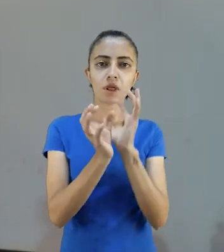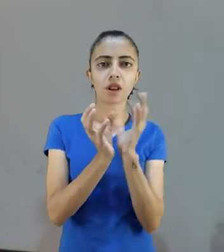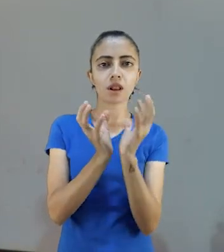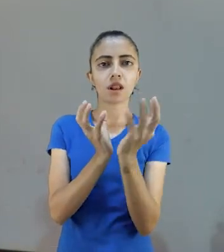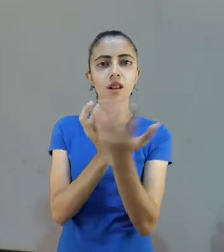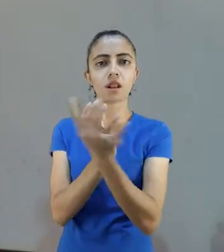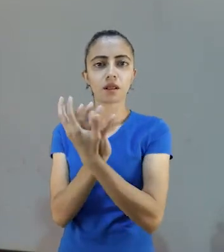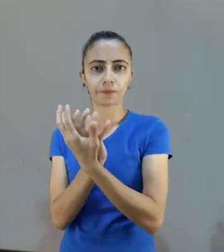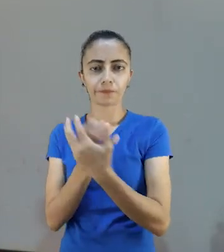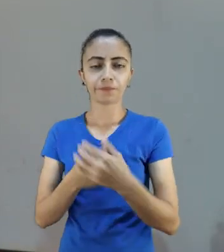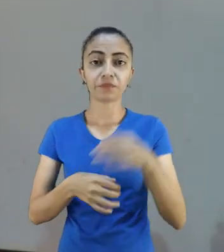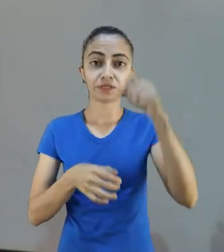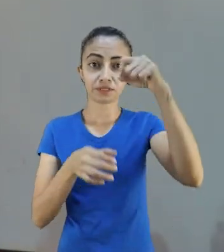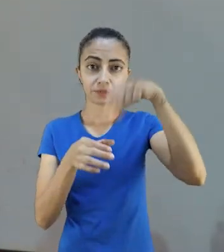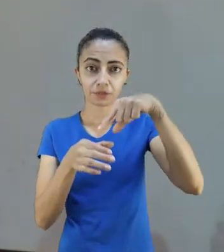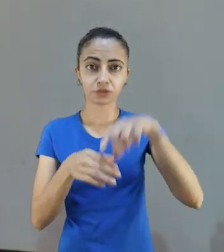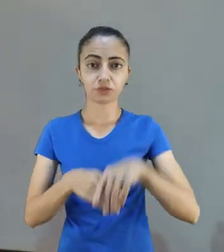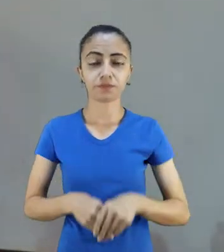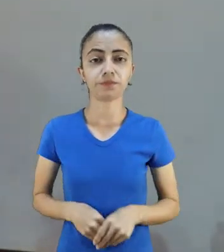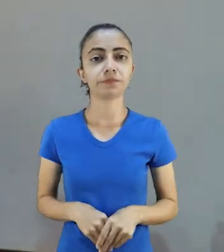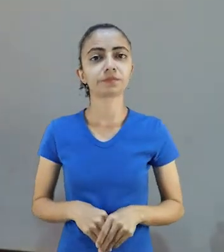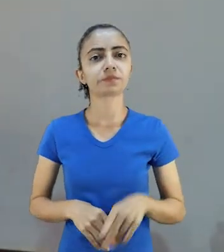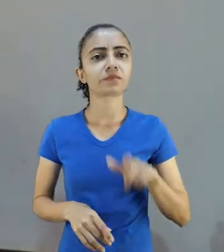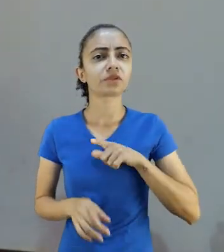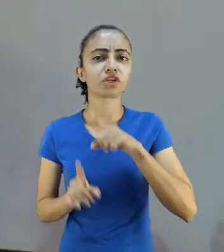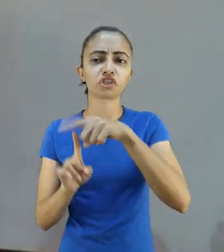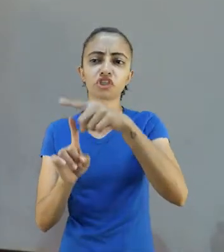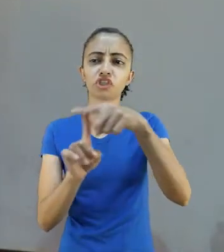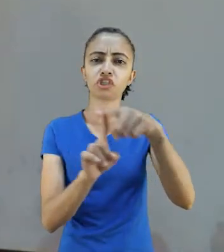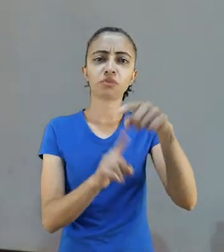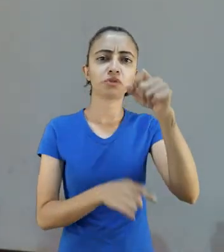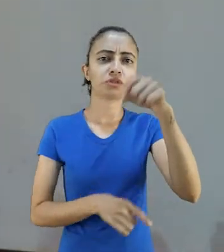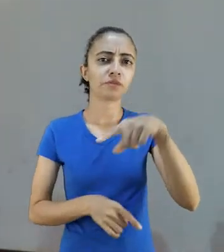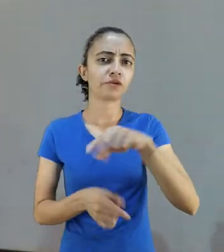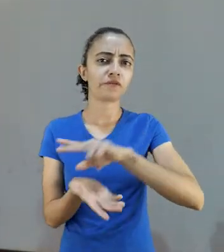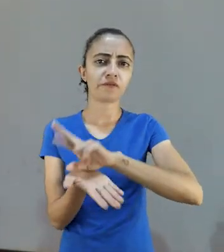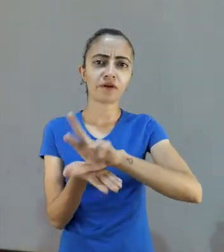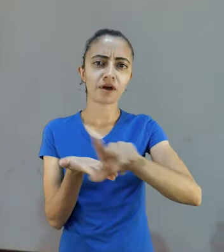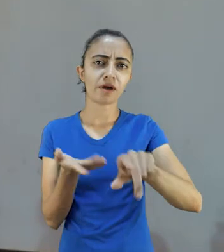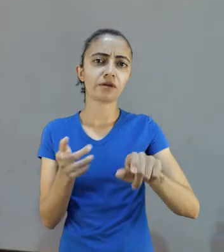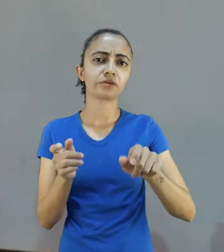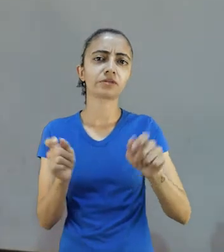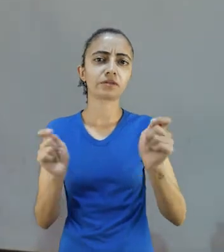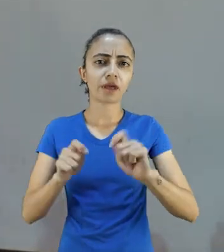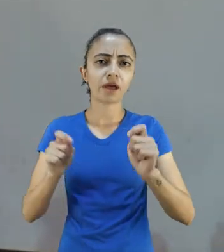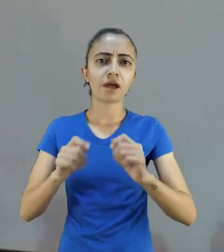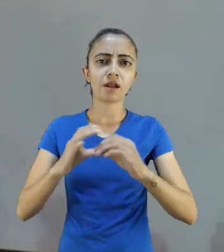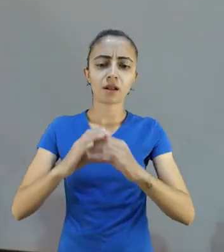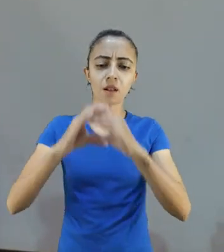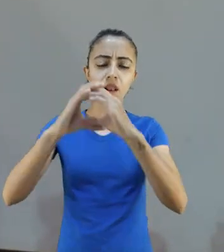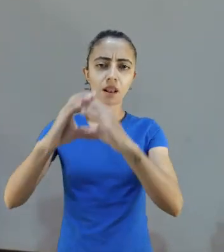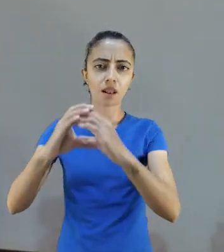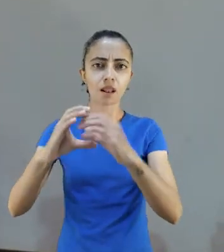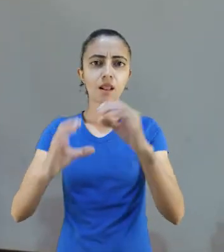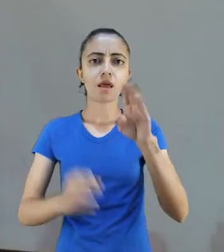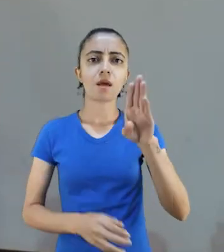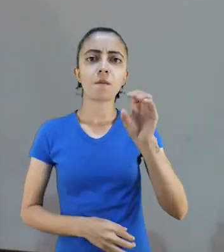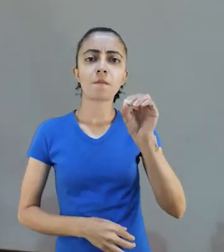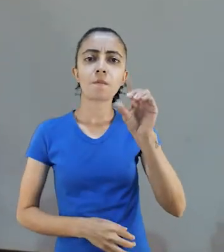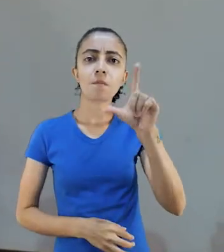rosa. E tem vários tipos de semente que dá para fazer bola, para decorar.